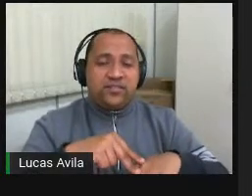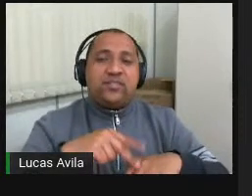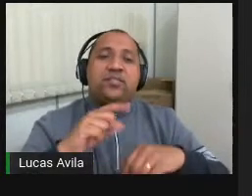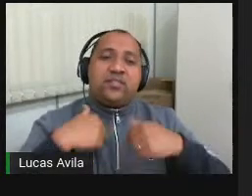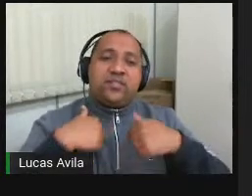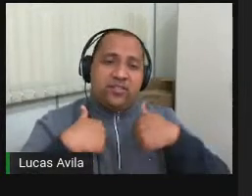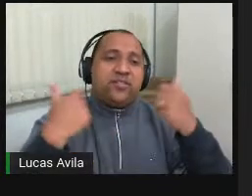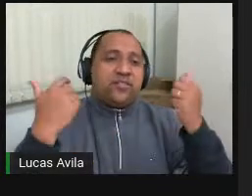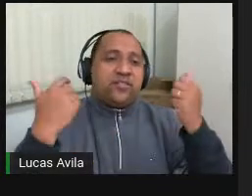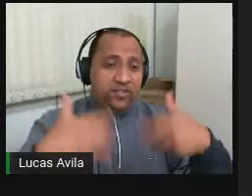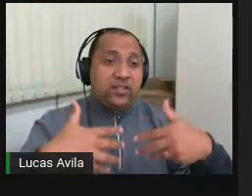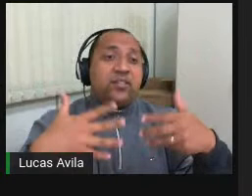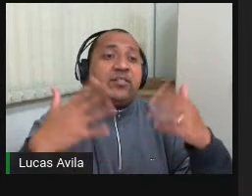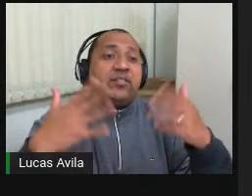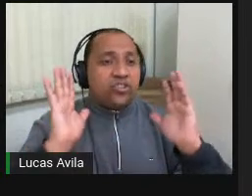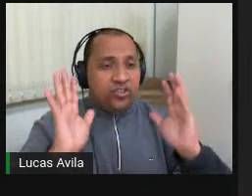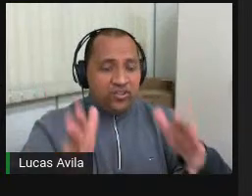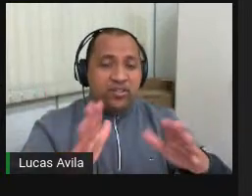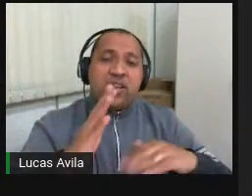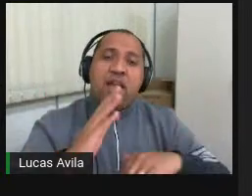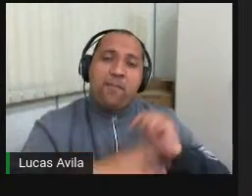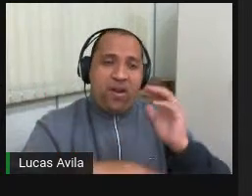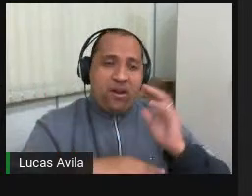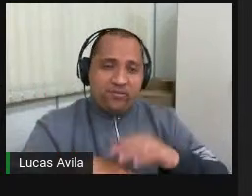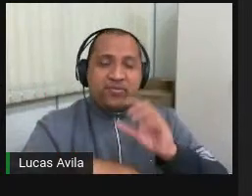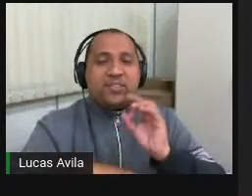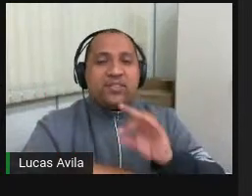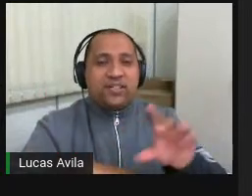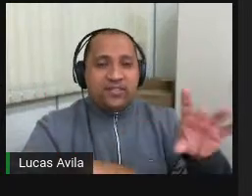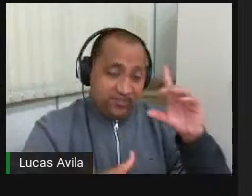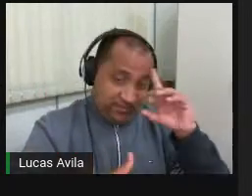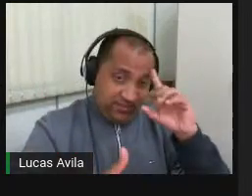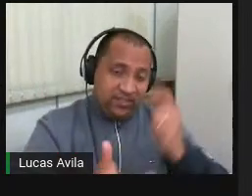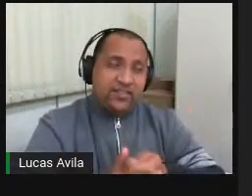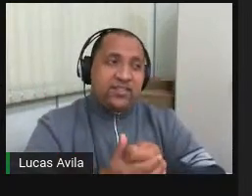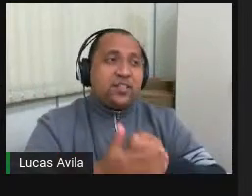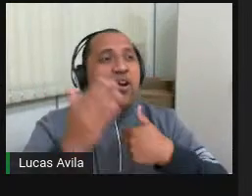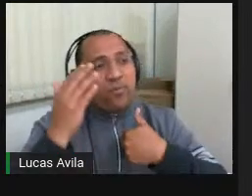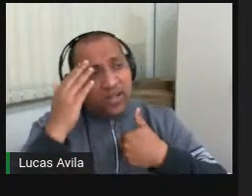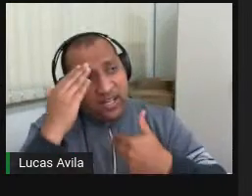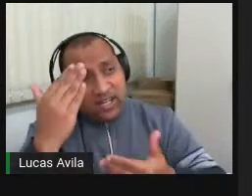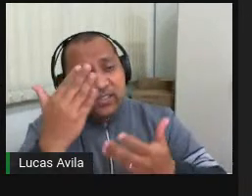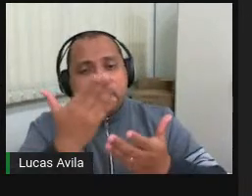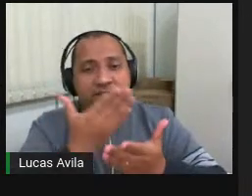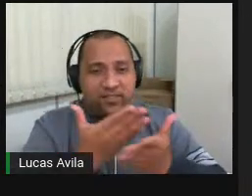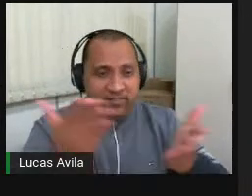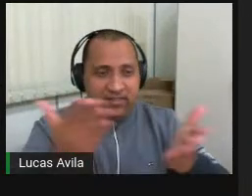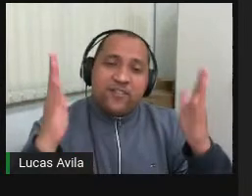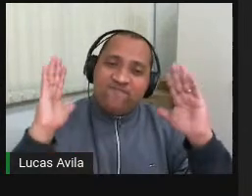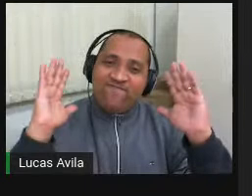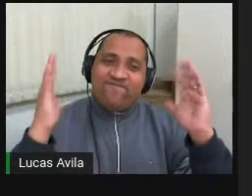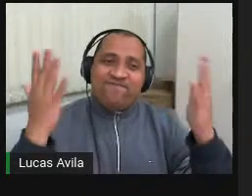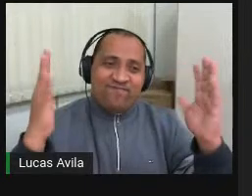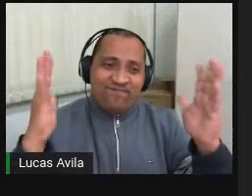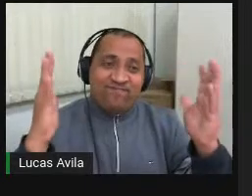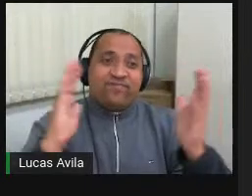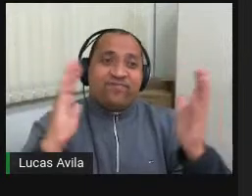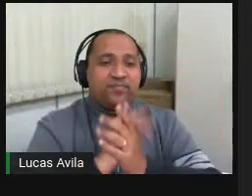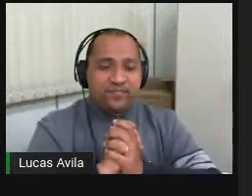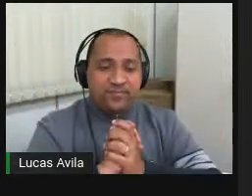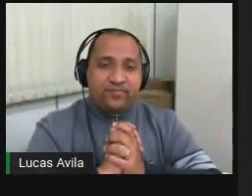disse, na nossa mão esta decisão. Muito obrigada a todos. E parabéns pela